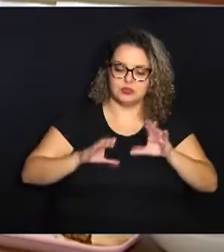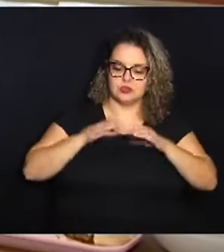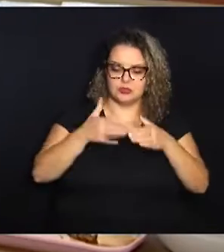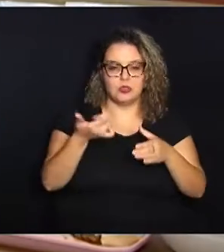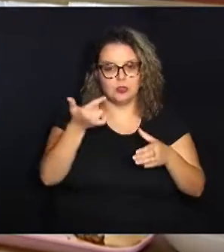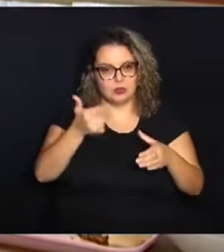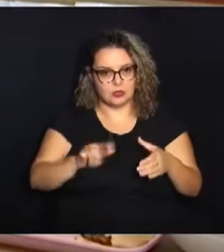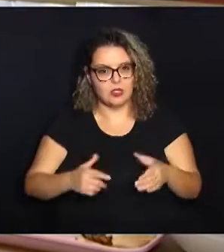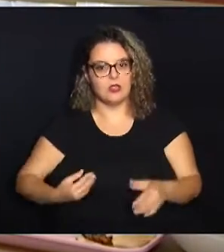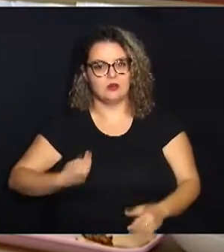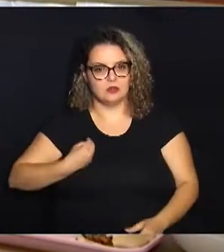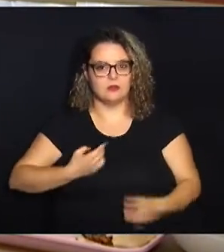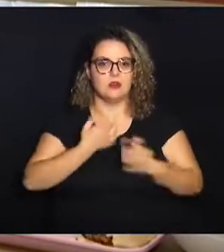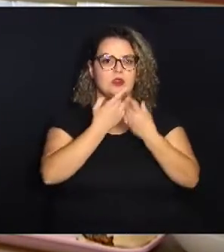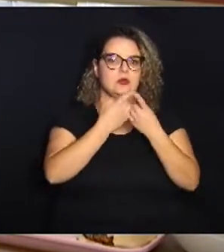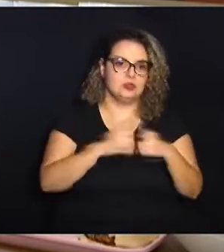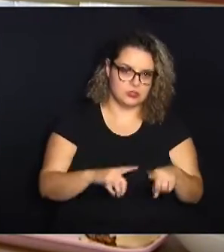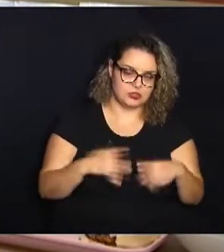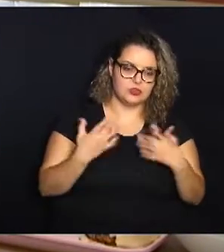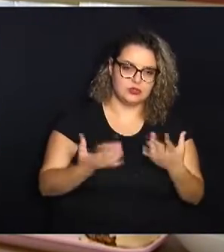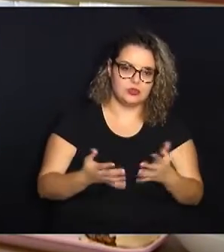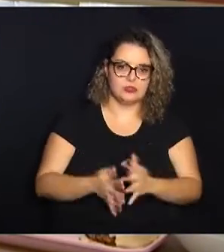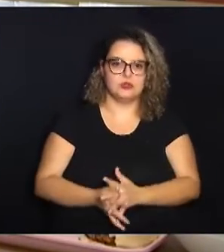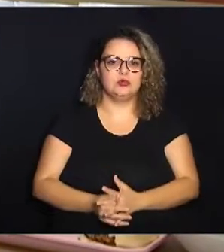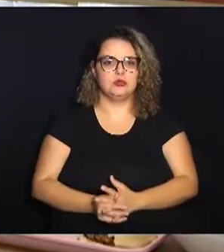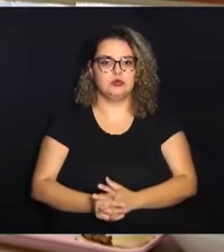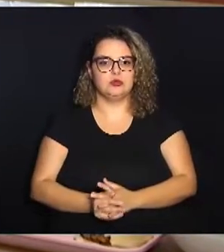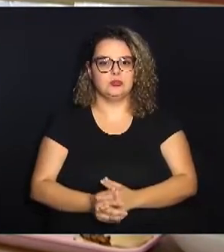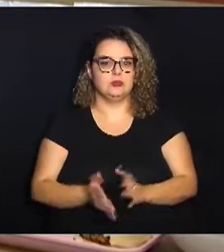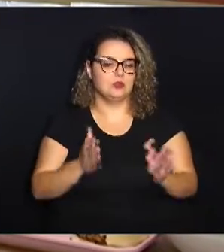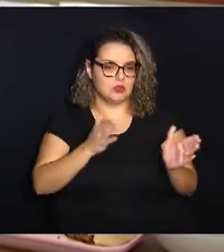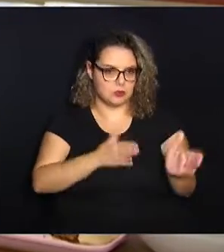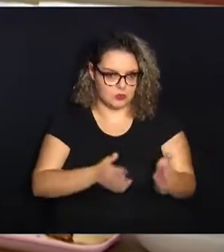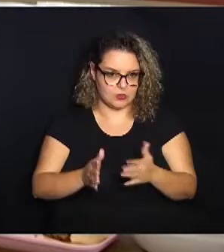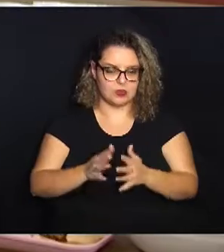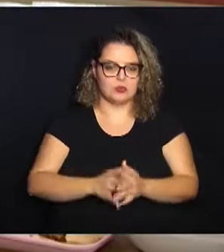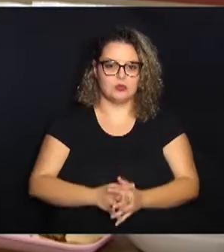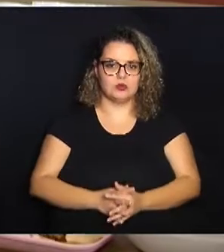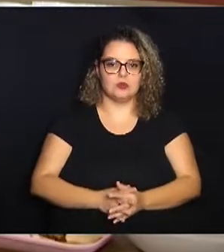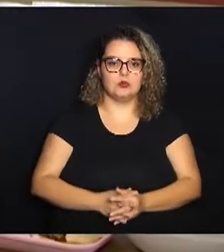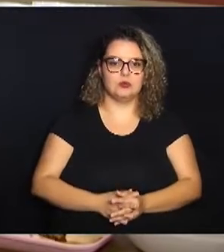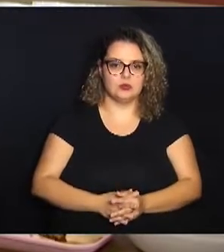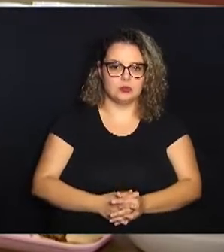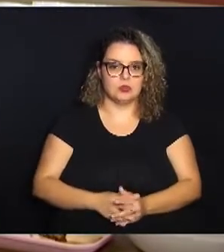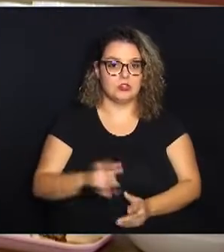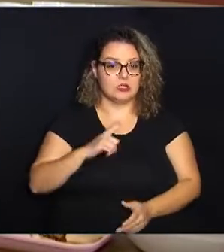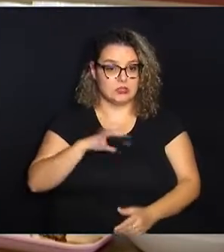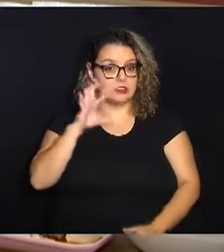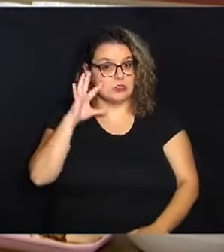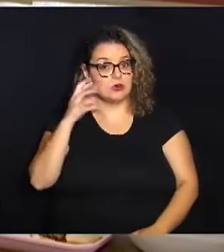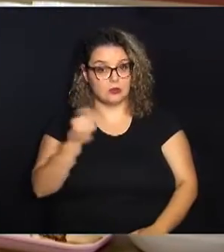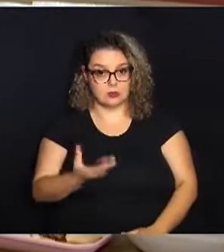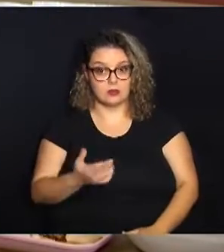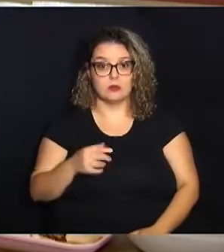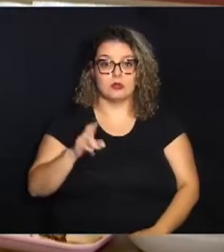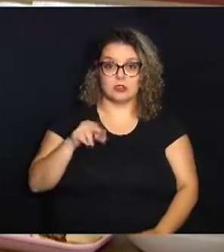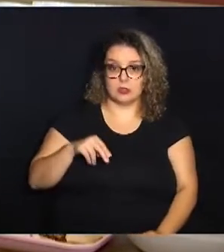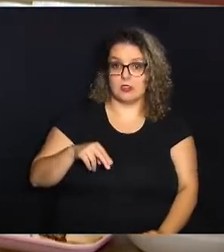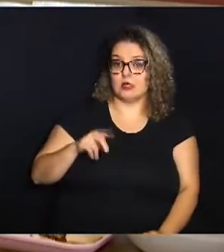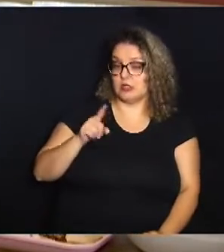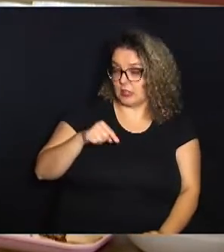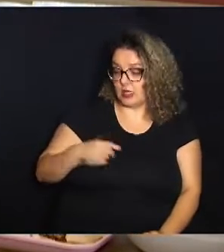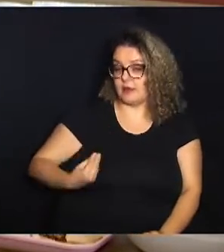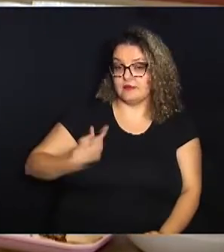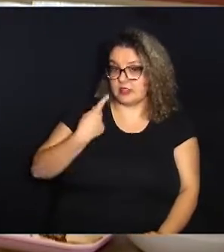comunidade vivendo dignamente, produzindo os produtos que eles têm conhecimento, que é o know-how, que é a vida